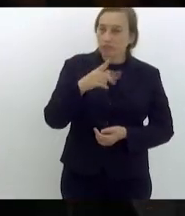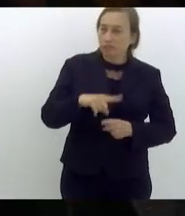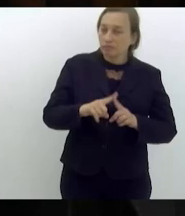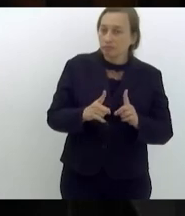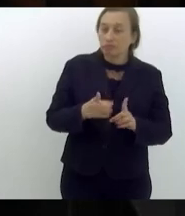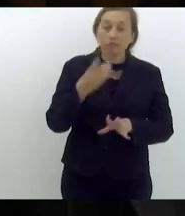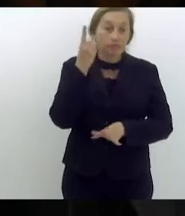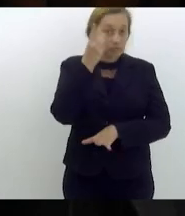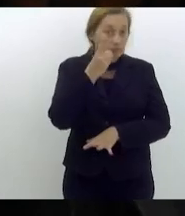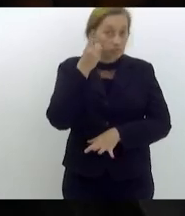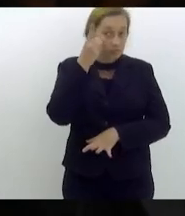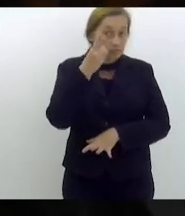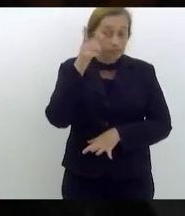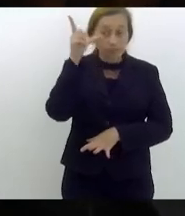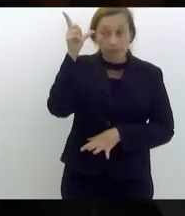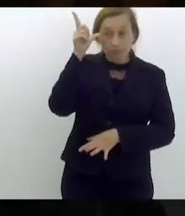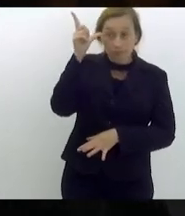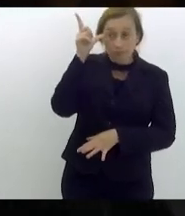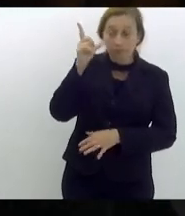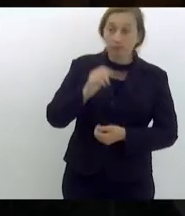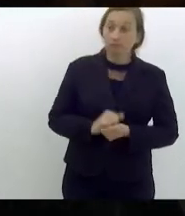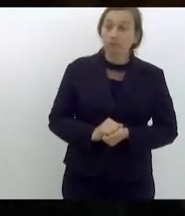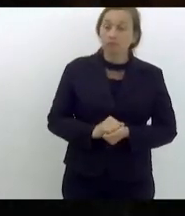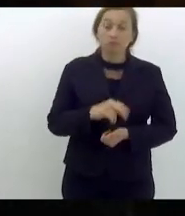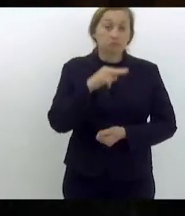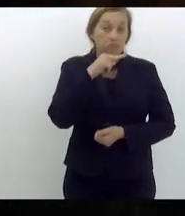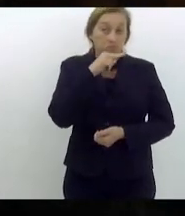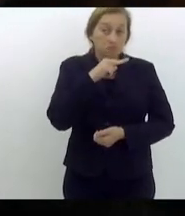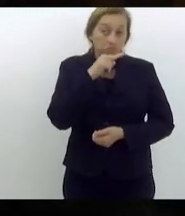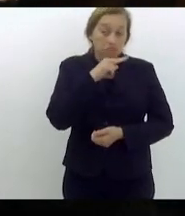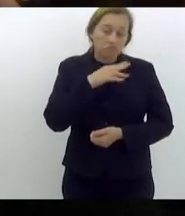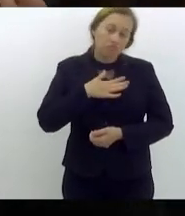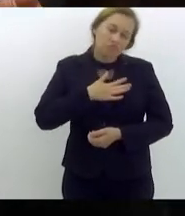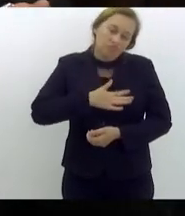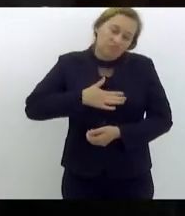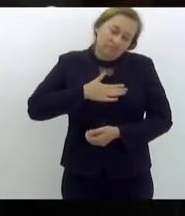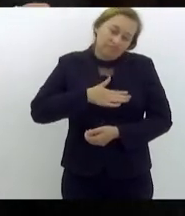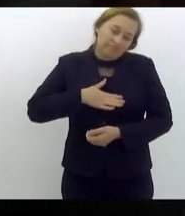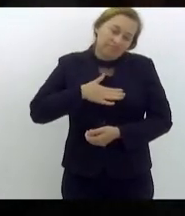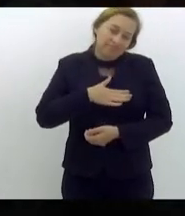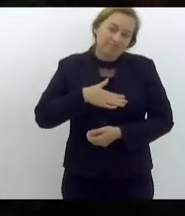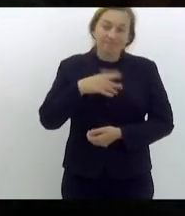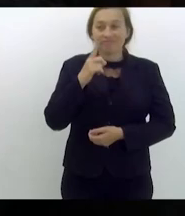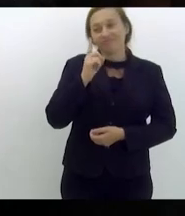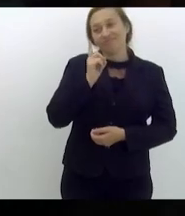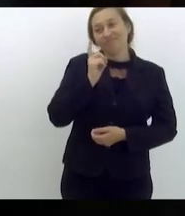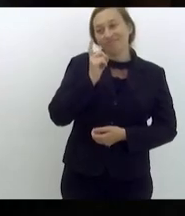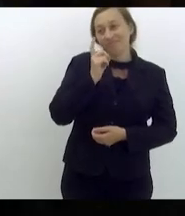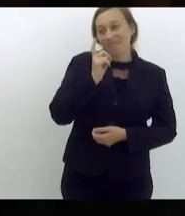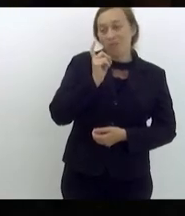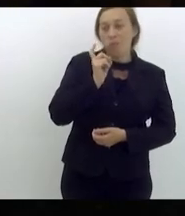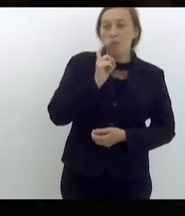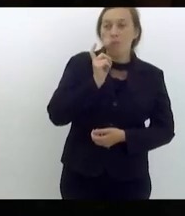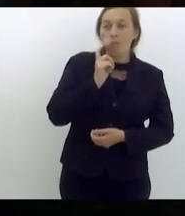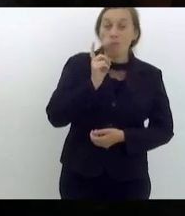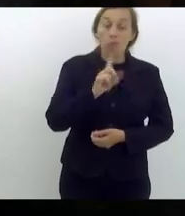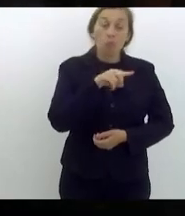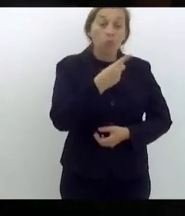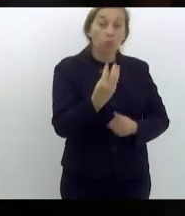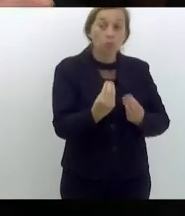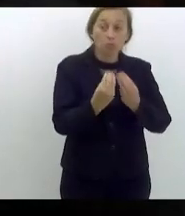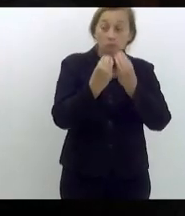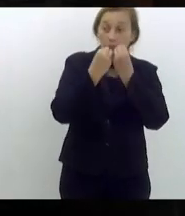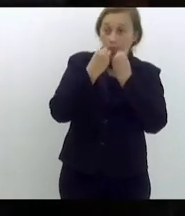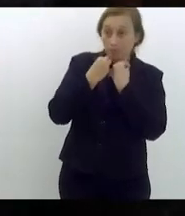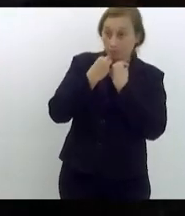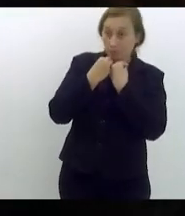deputada Lucinha o meu neto gosta de Bala o outro de hambúrguer quer te